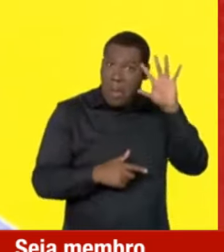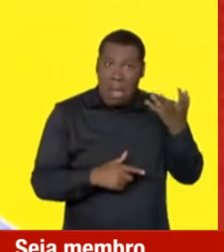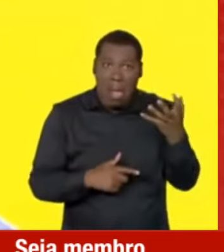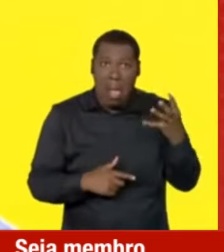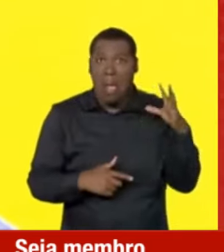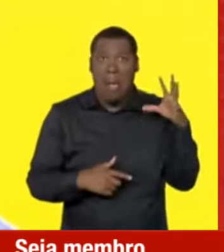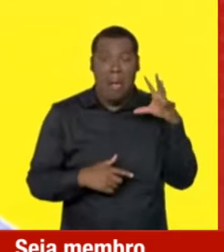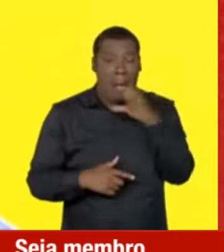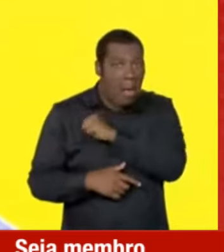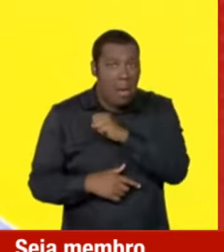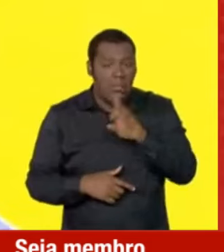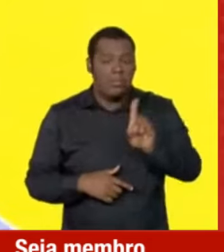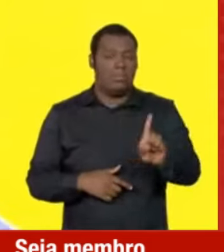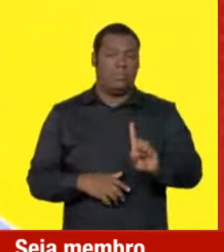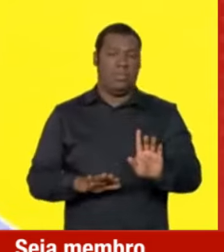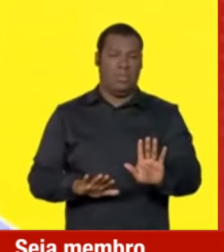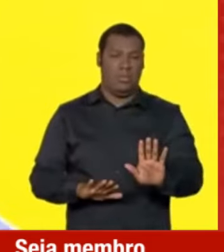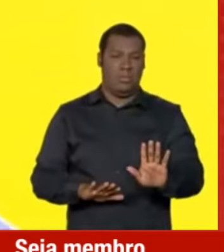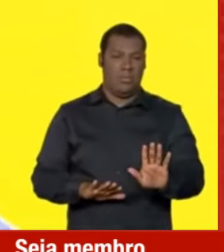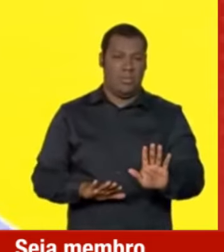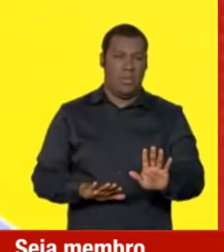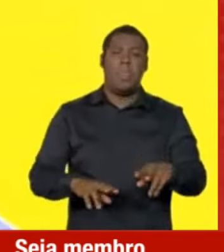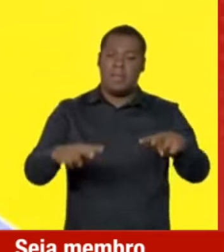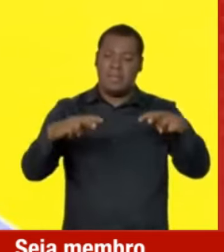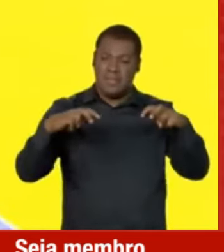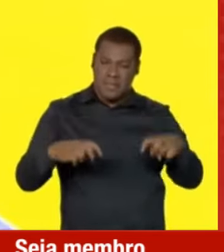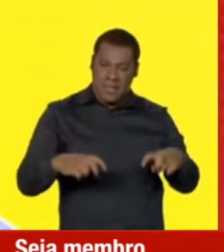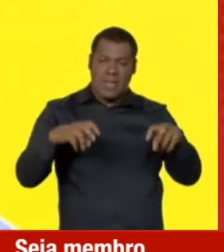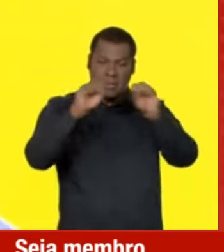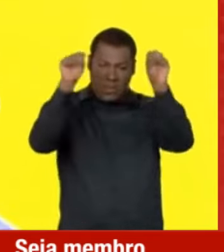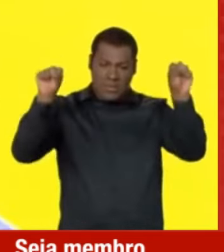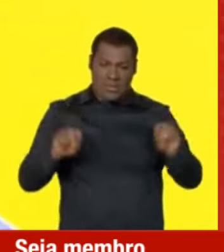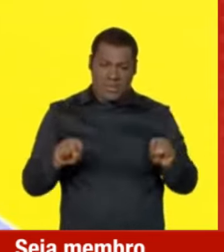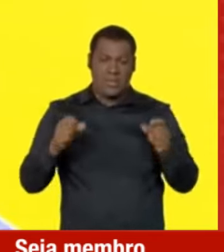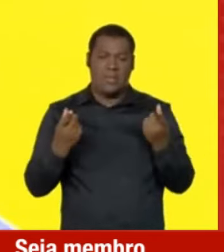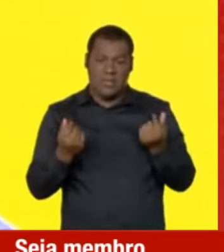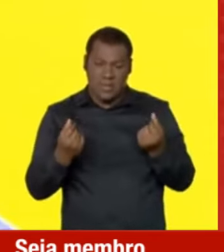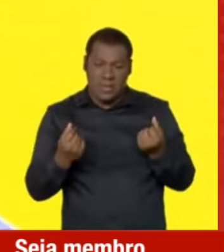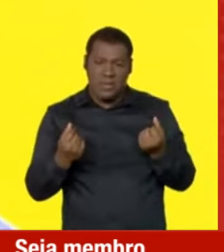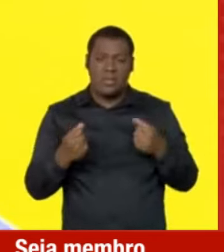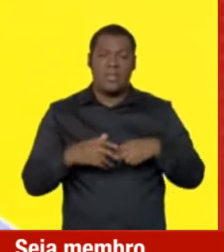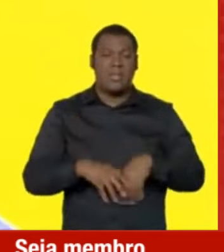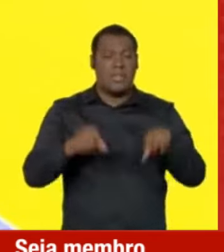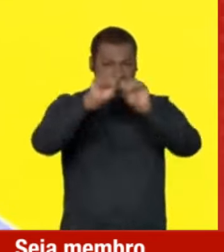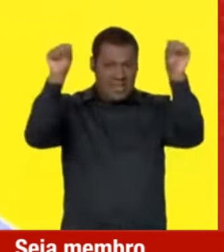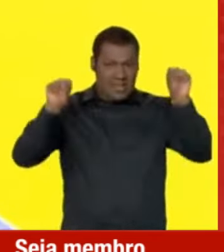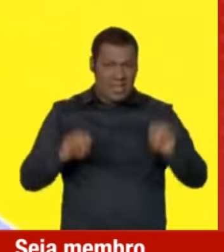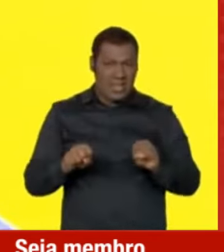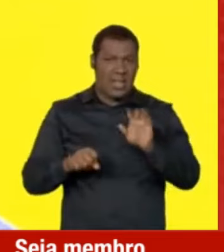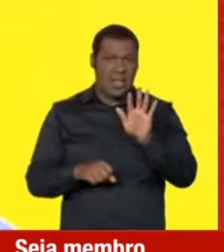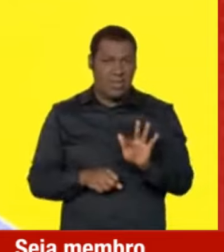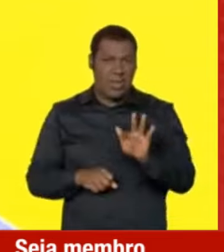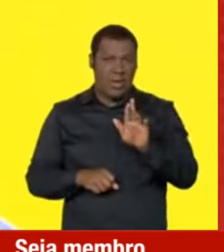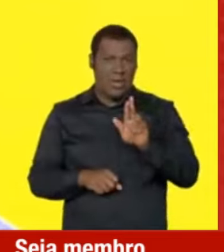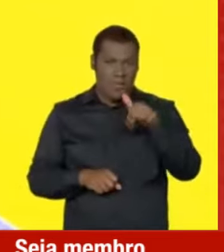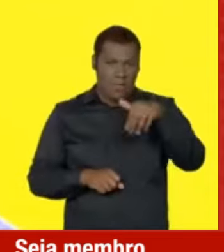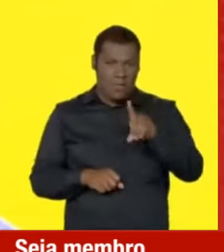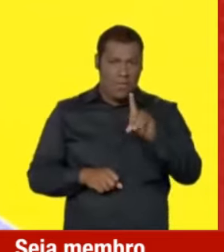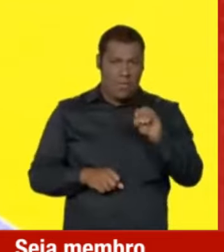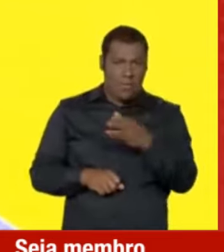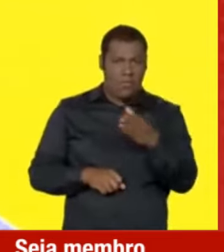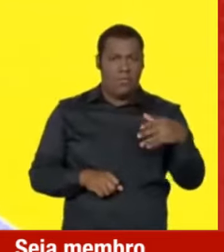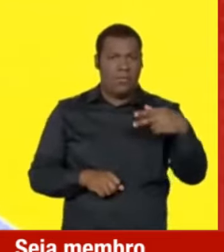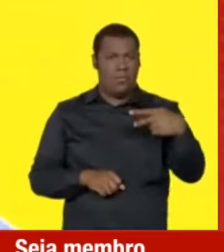hoje. Vamos sentar com o sistema financeiro, vamos sentar com os fundos de pensão, vamos sentar com o Banco Central, e eu queria